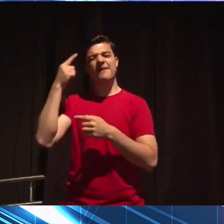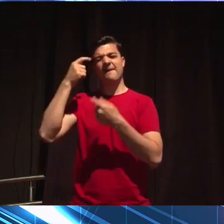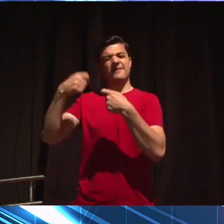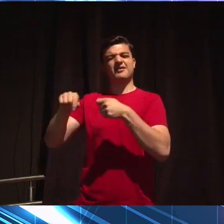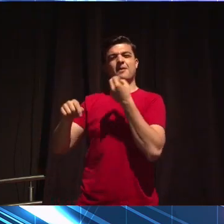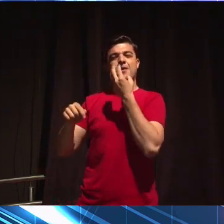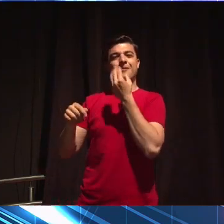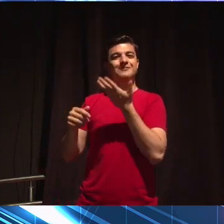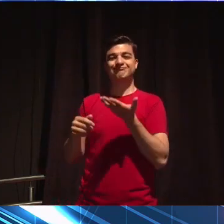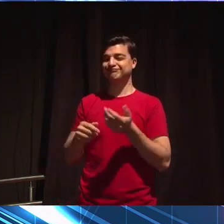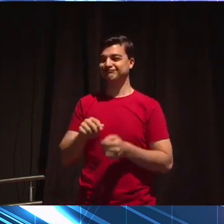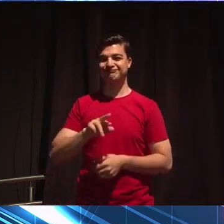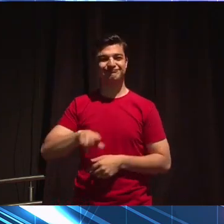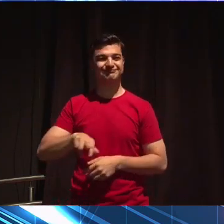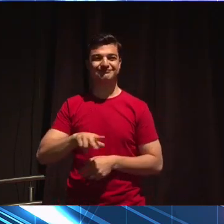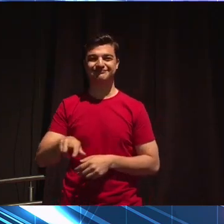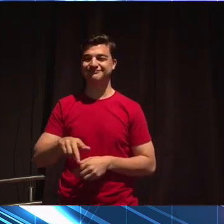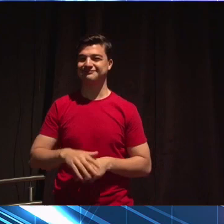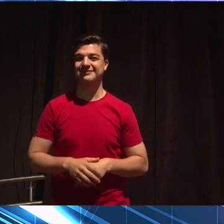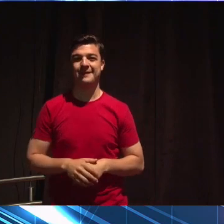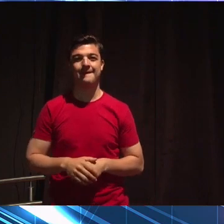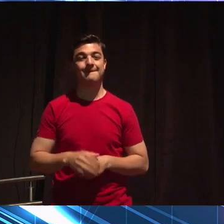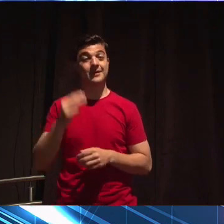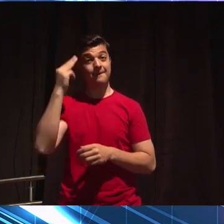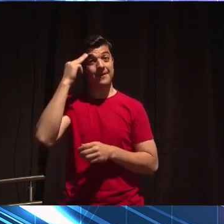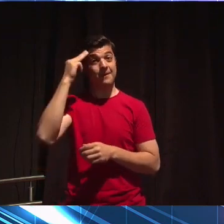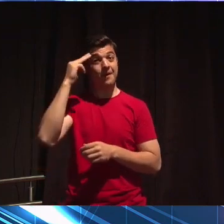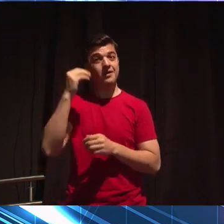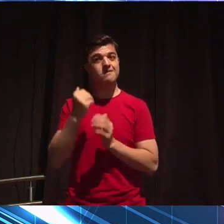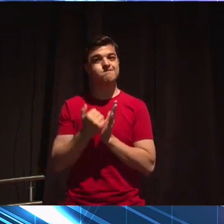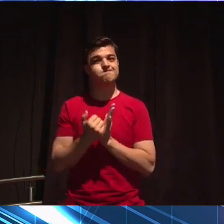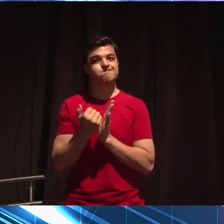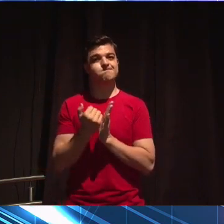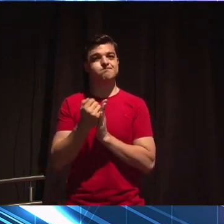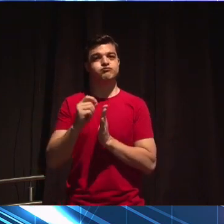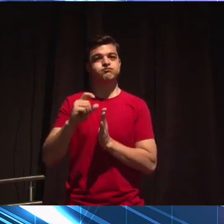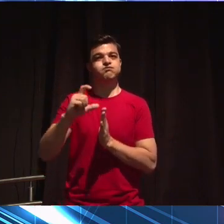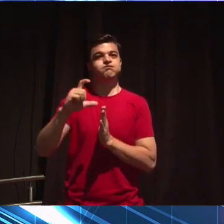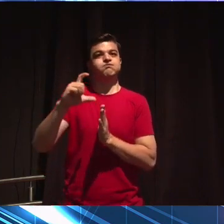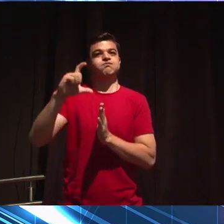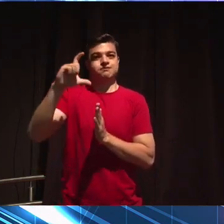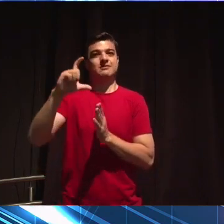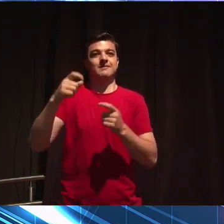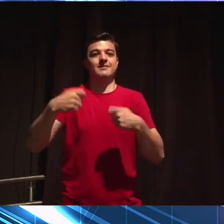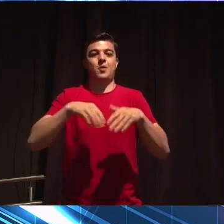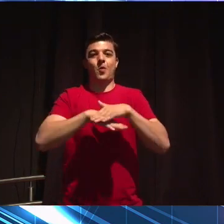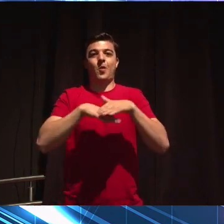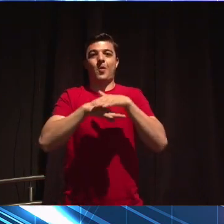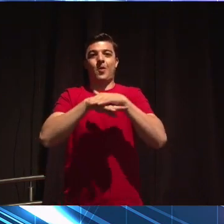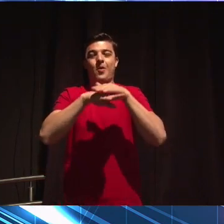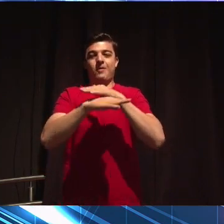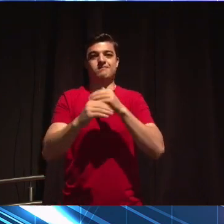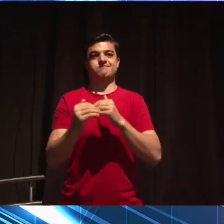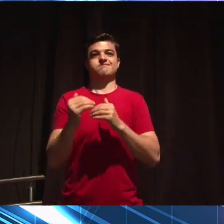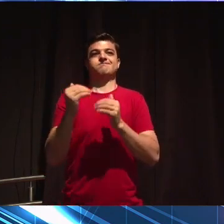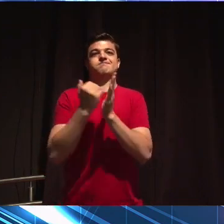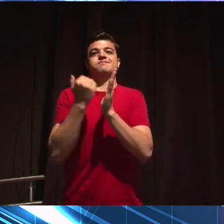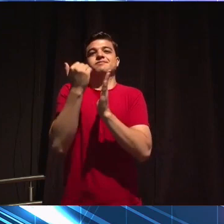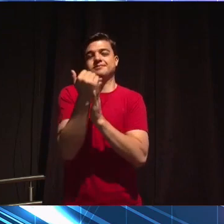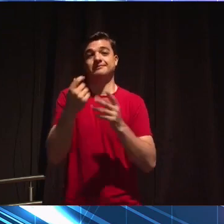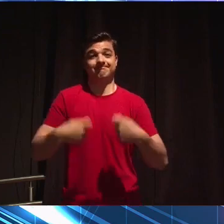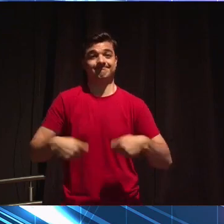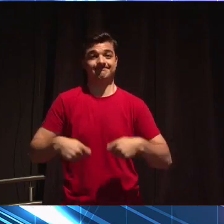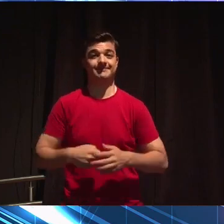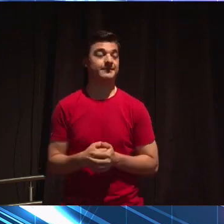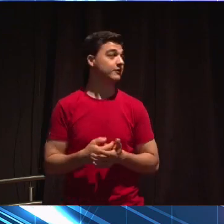número interessante, mais uma vez, que, cara, todos os dias 80 mil pessoas acessam a internet pela primeira vez. A gente